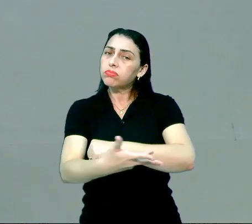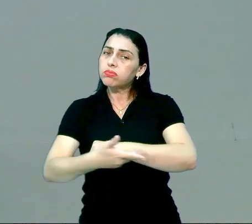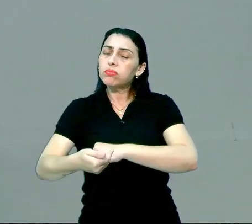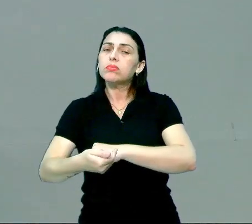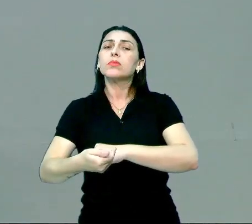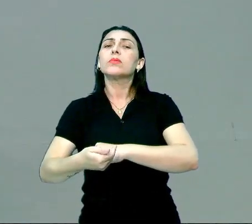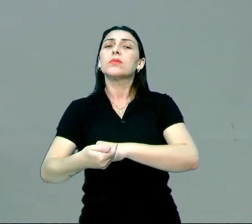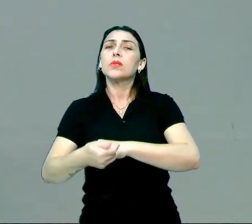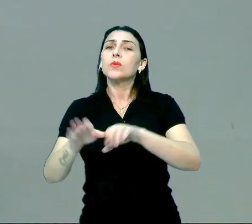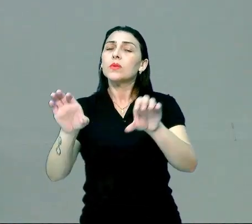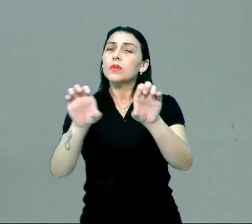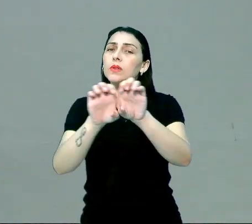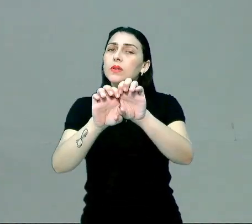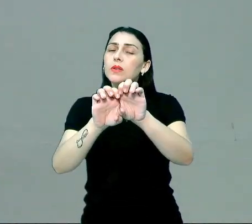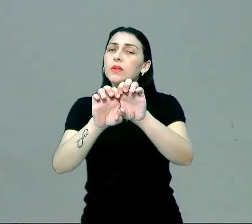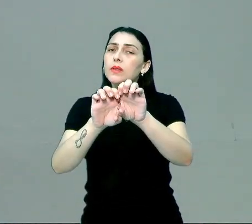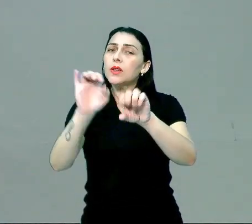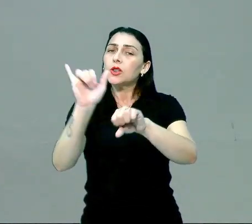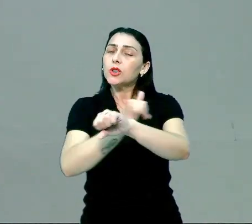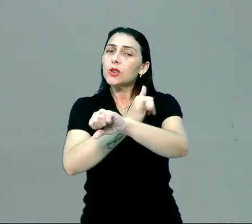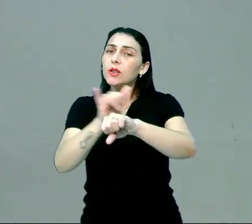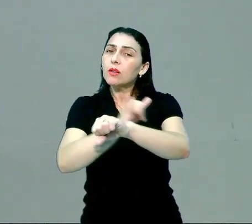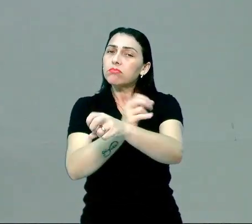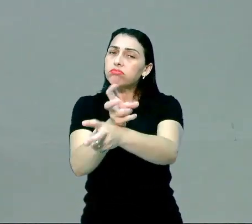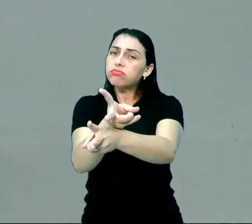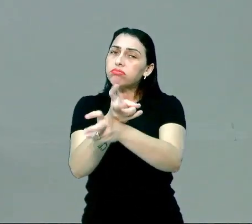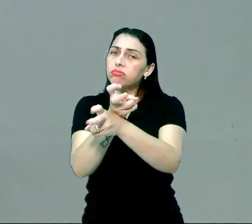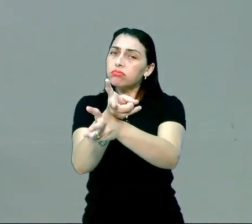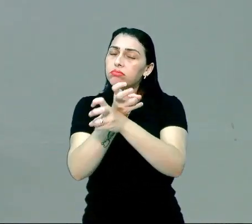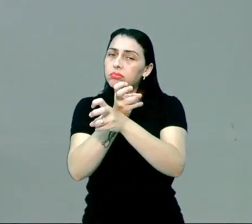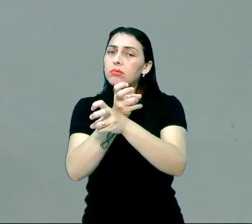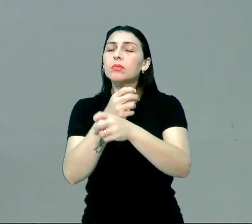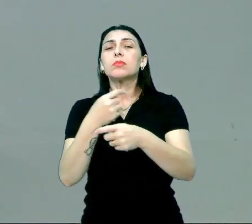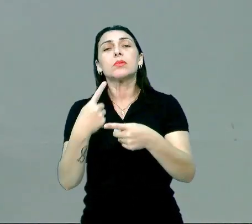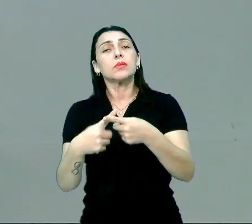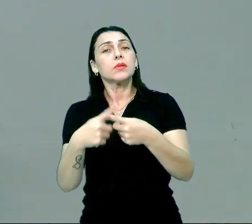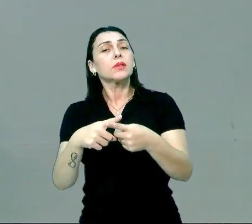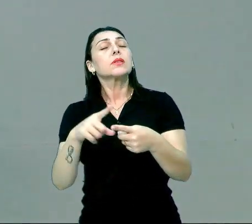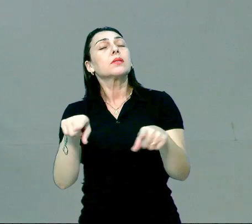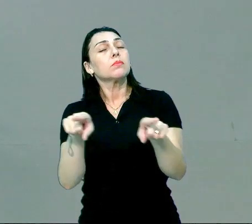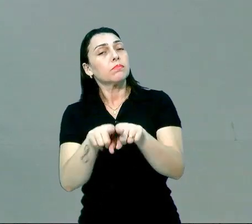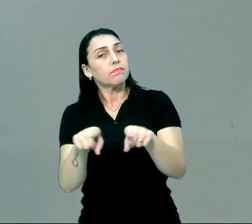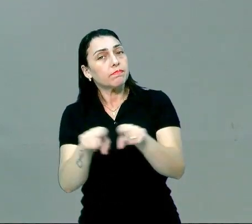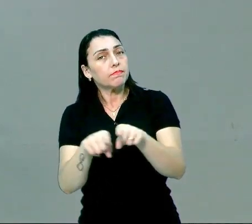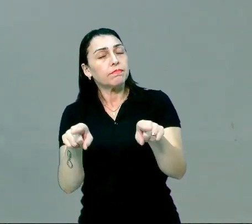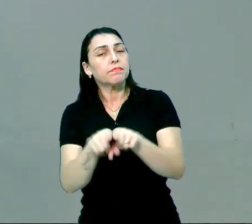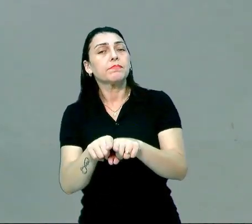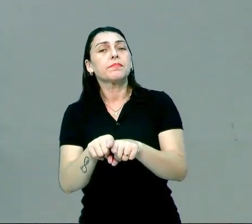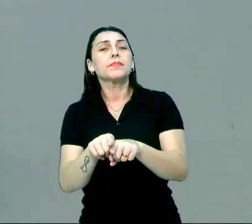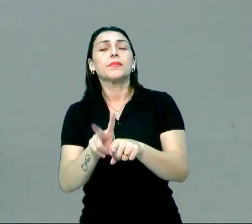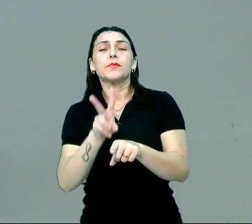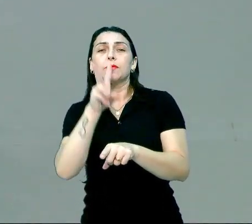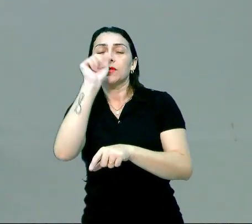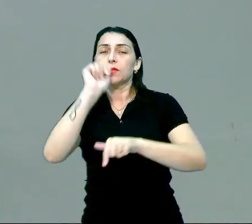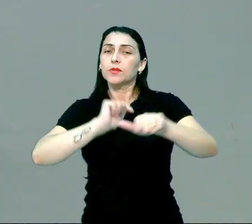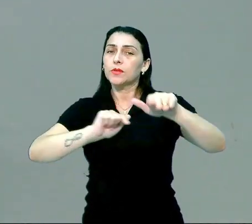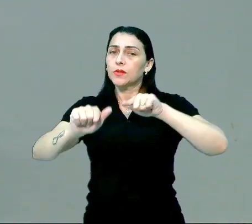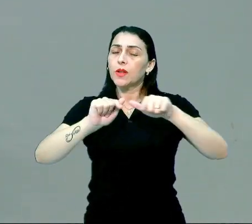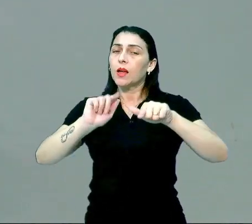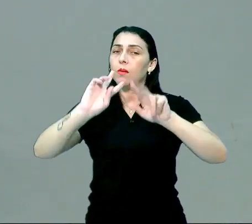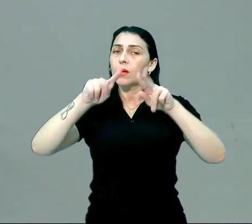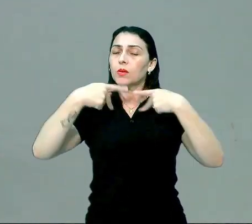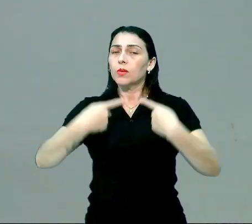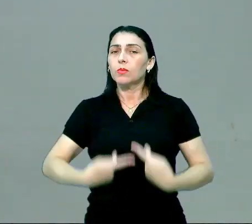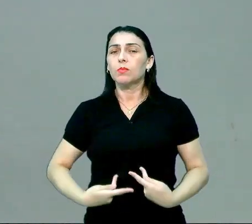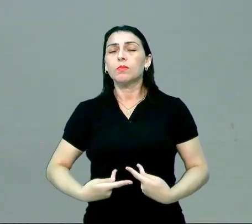as suas estratégias de exploração, justamente para que também da força de trabalho